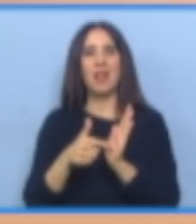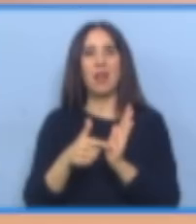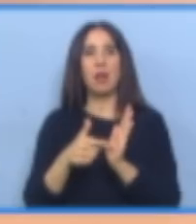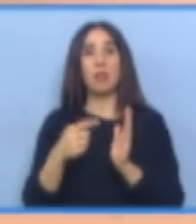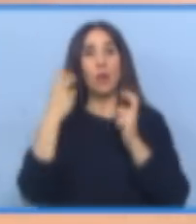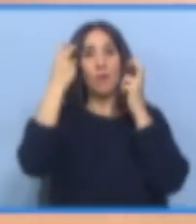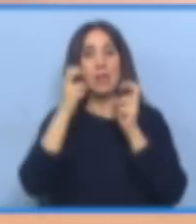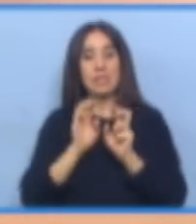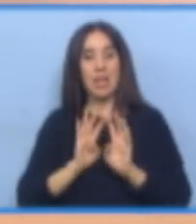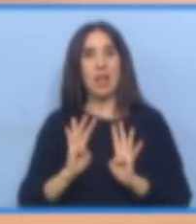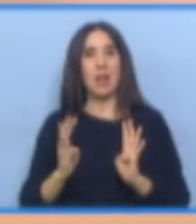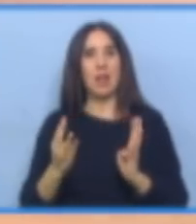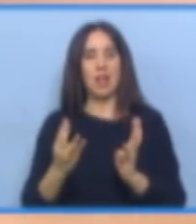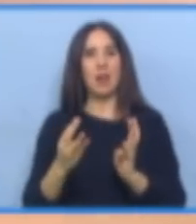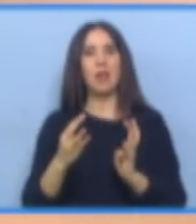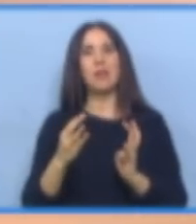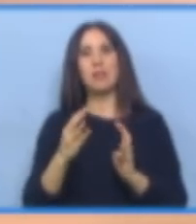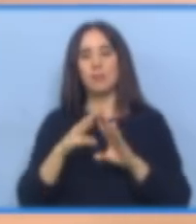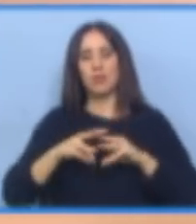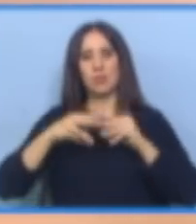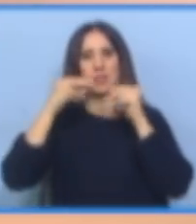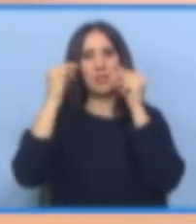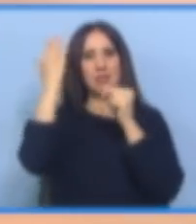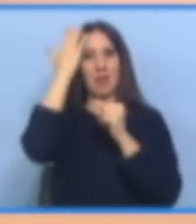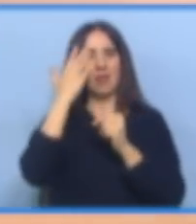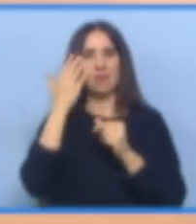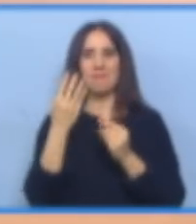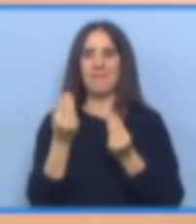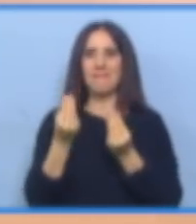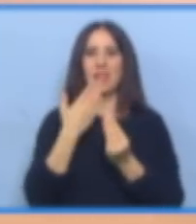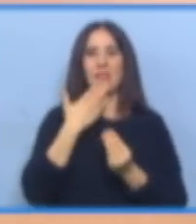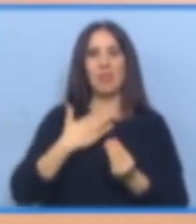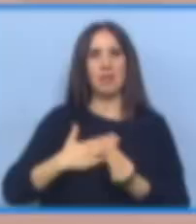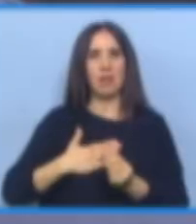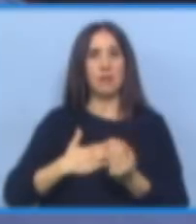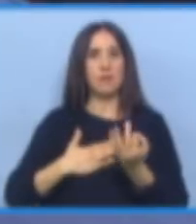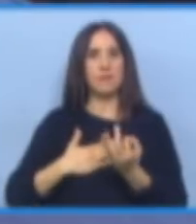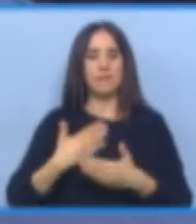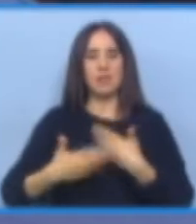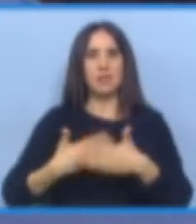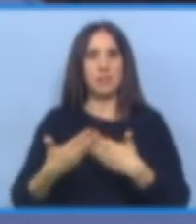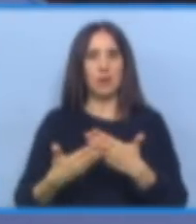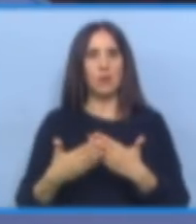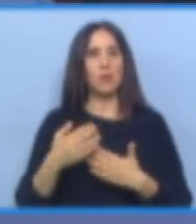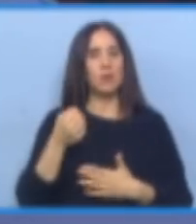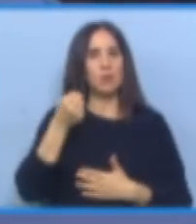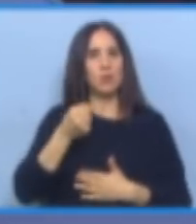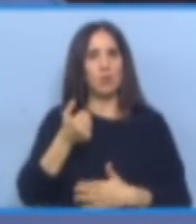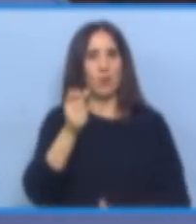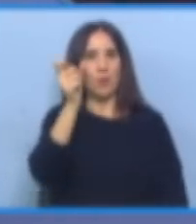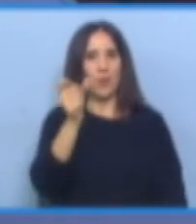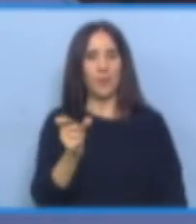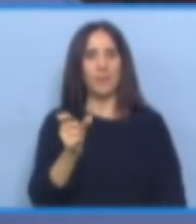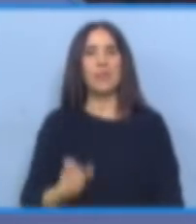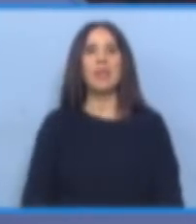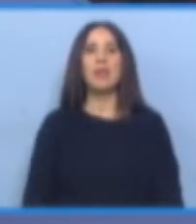das ovelhas, e o Espírito Santo que inspira precisamente a ação do bom pastor. Eu o que é